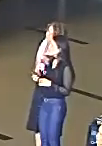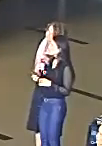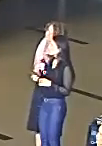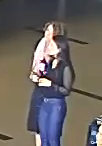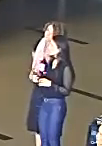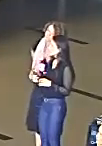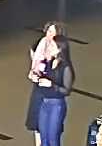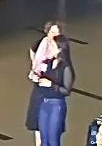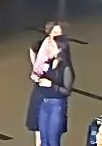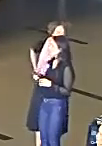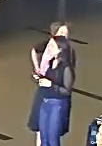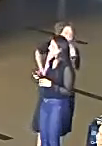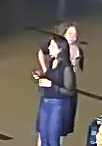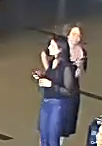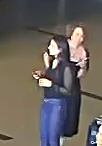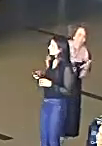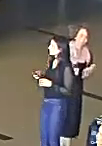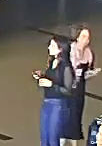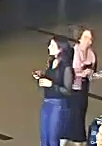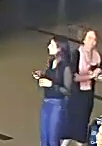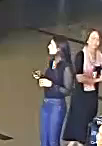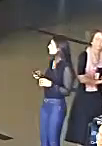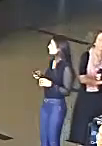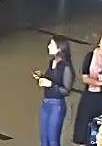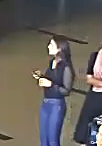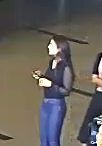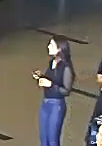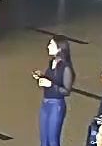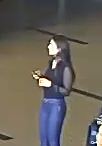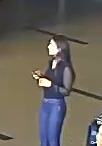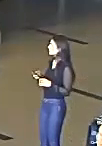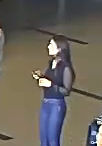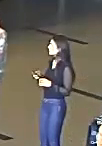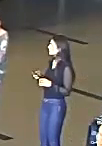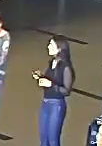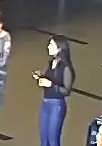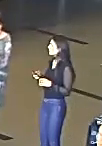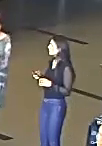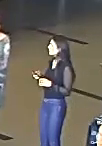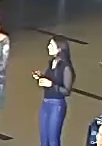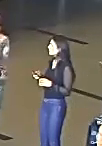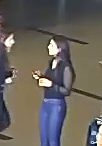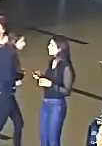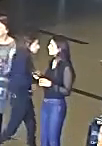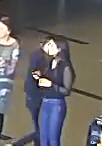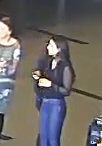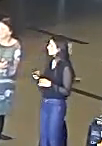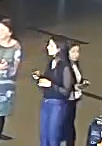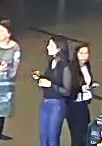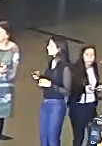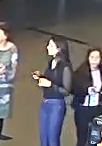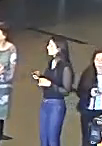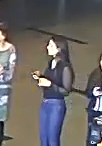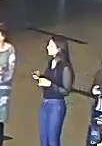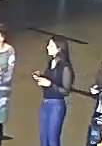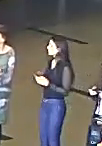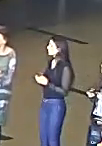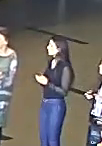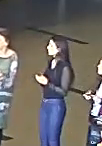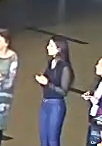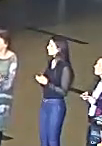dentro dos espaços ora um símbolo desse que é internacional que significa acessibilidade estar no ônibus que não tem